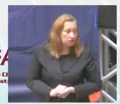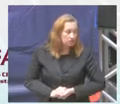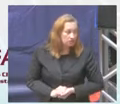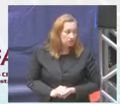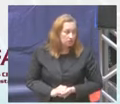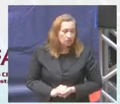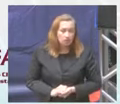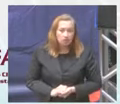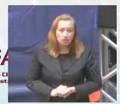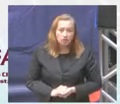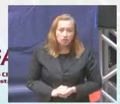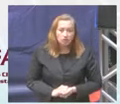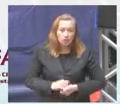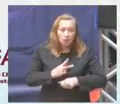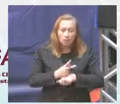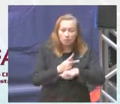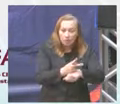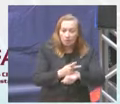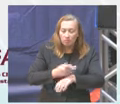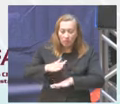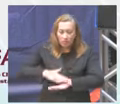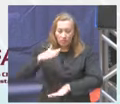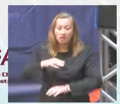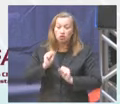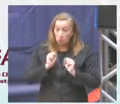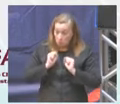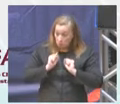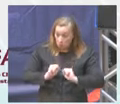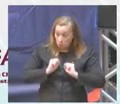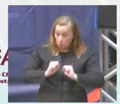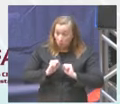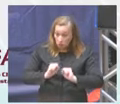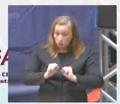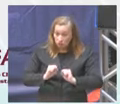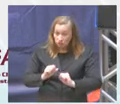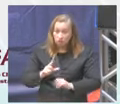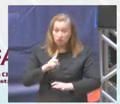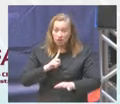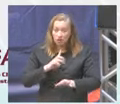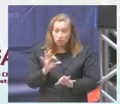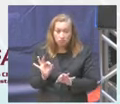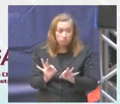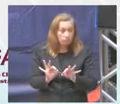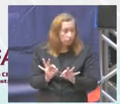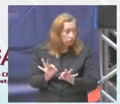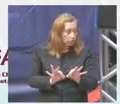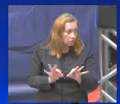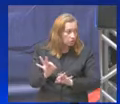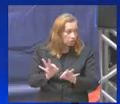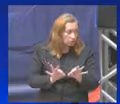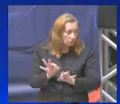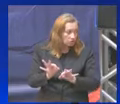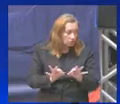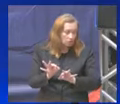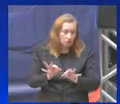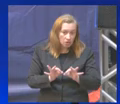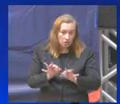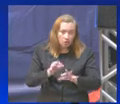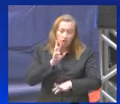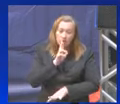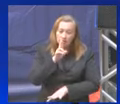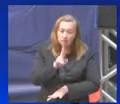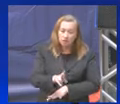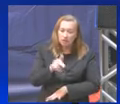o maior prêmio que eu pude ganhar com esse projeto foi o resultado que